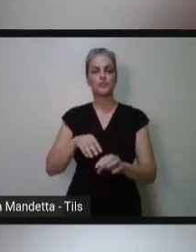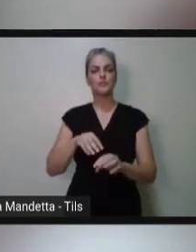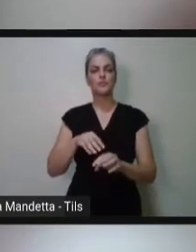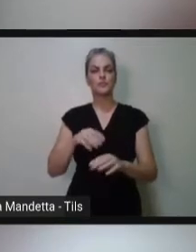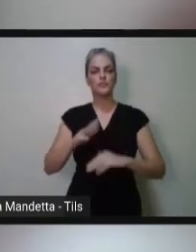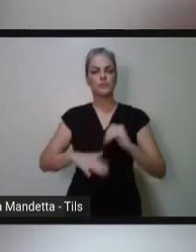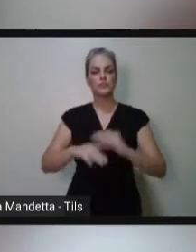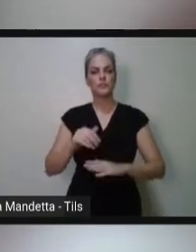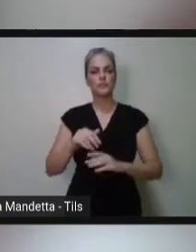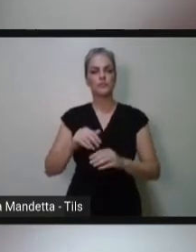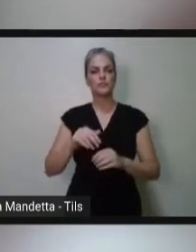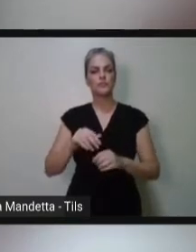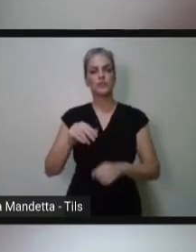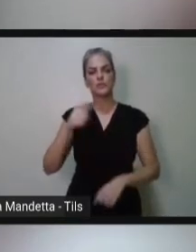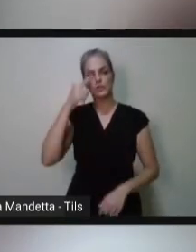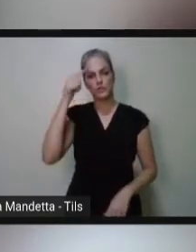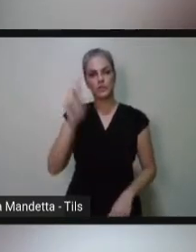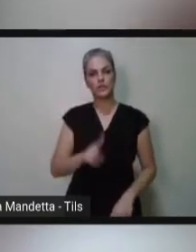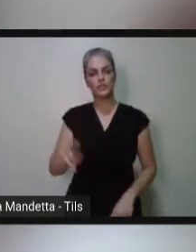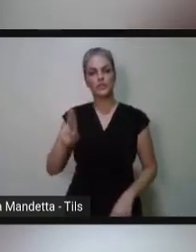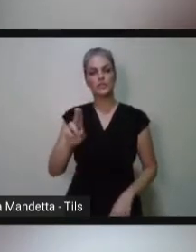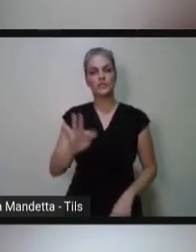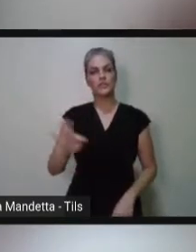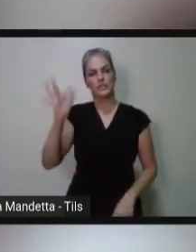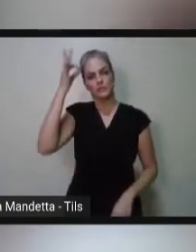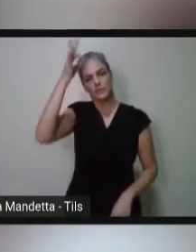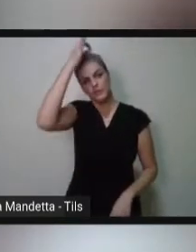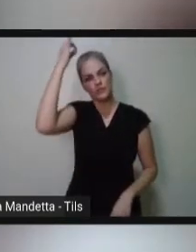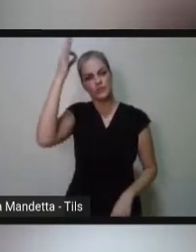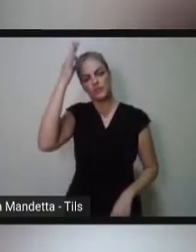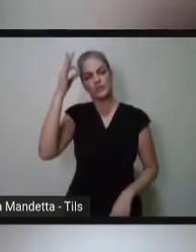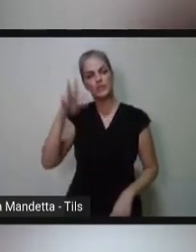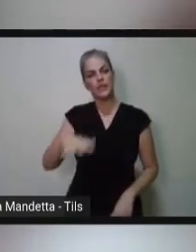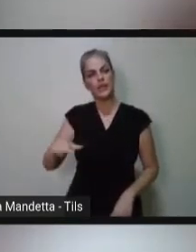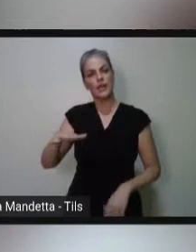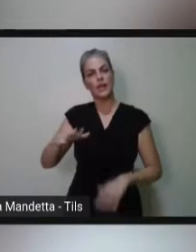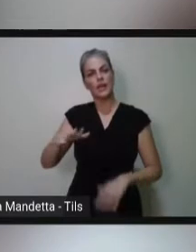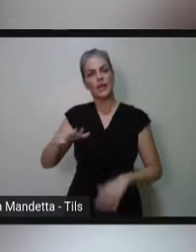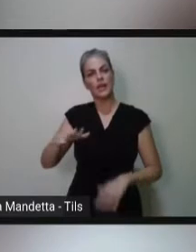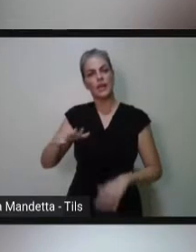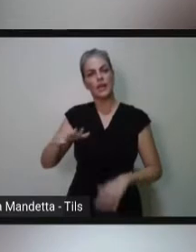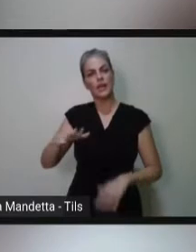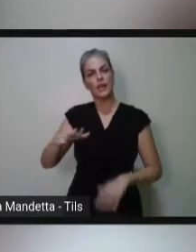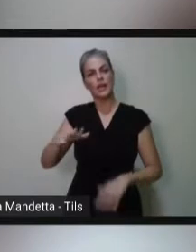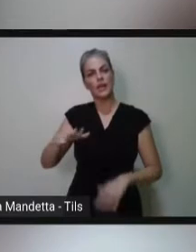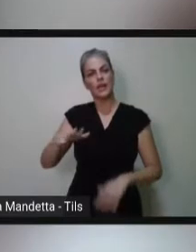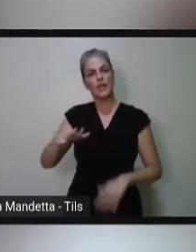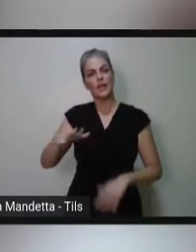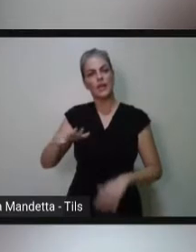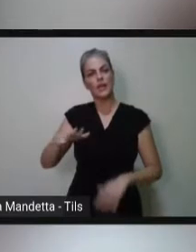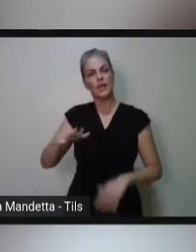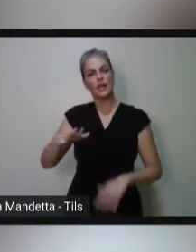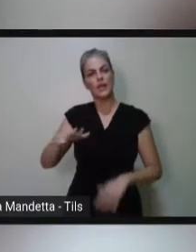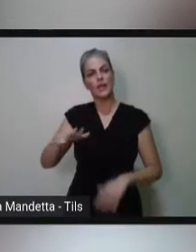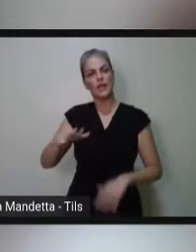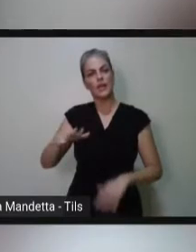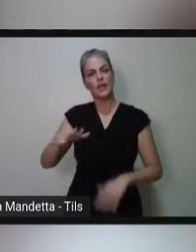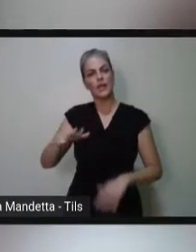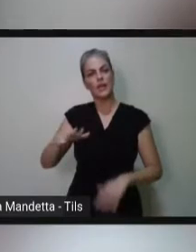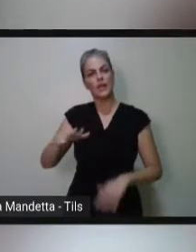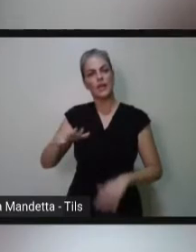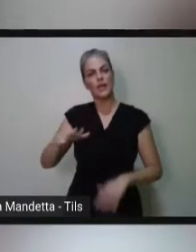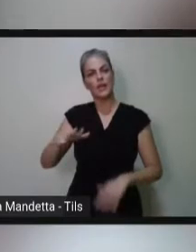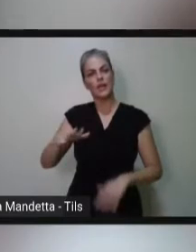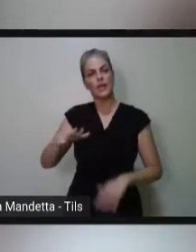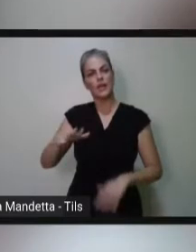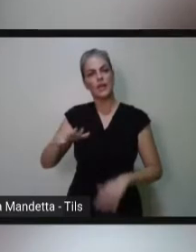da Universidade Federal do Espírito Santo, na linha de Práticas Educativas, Diversidade e Inclusão Escolar. Ela é graduada no